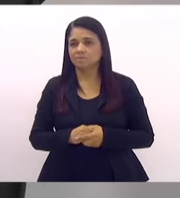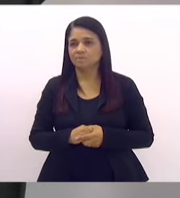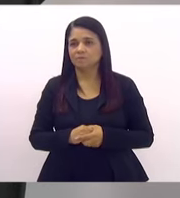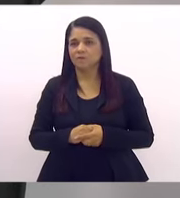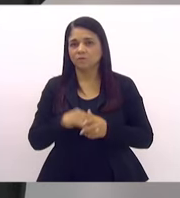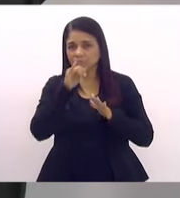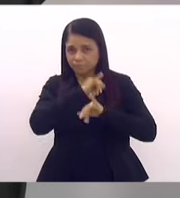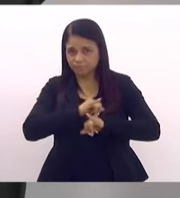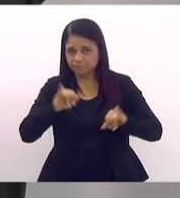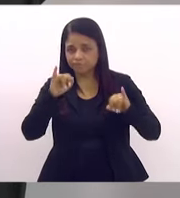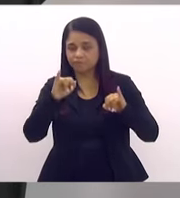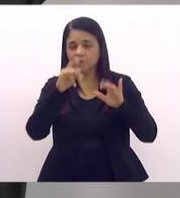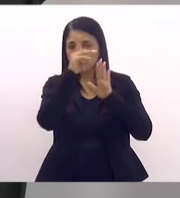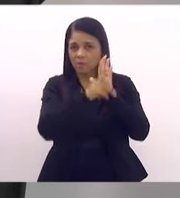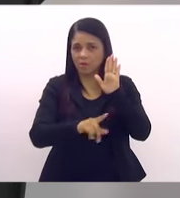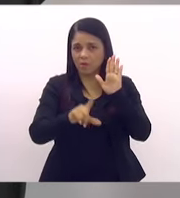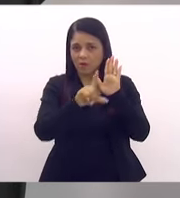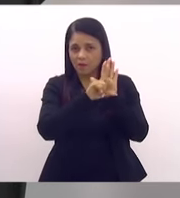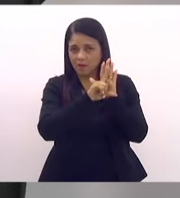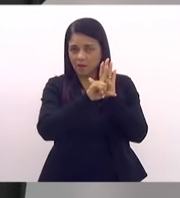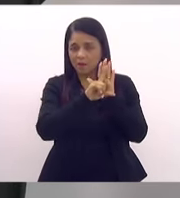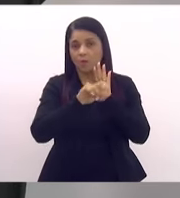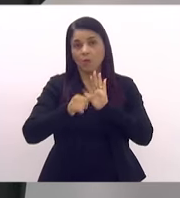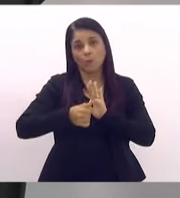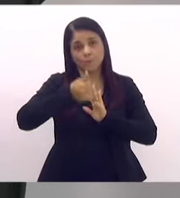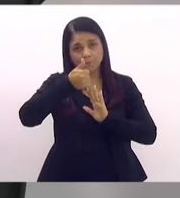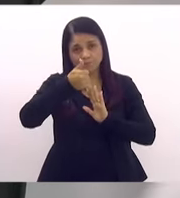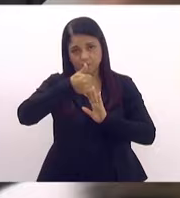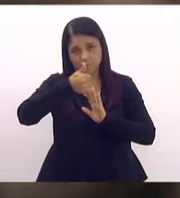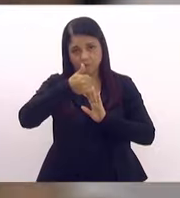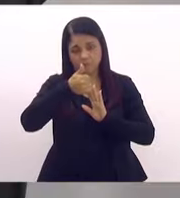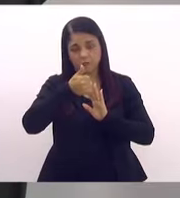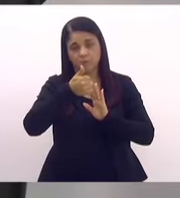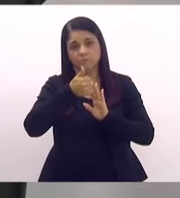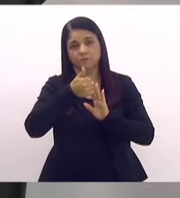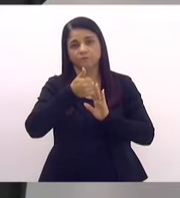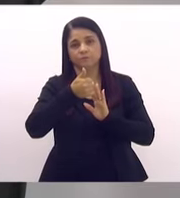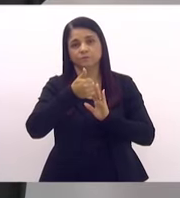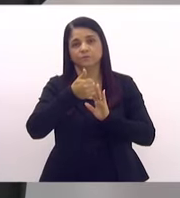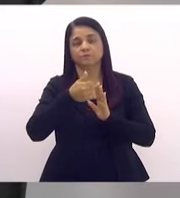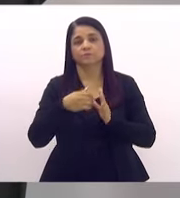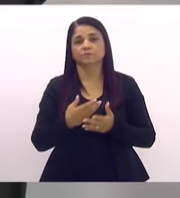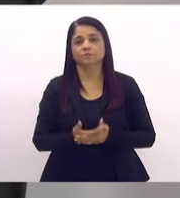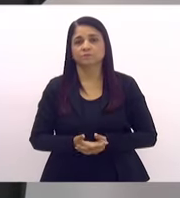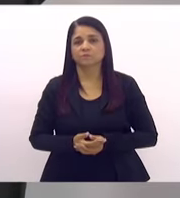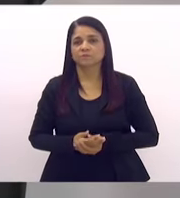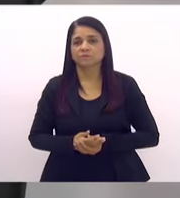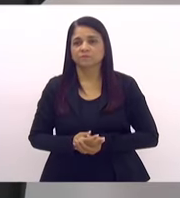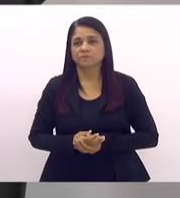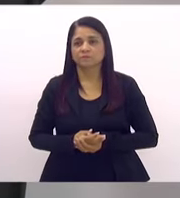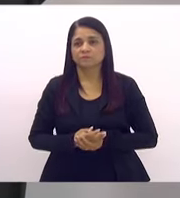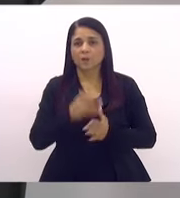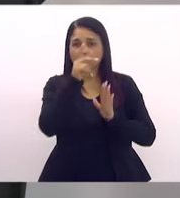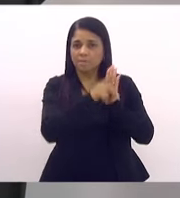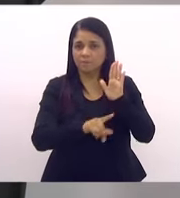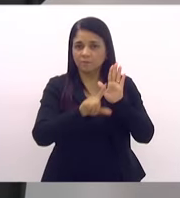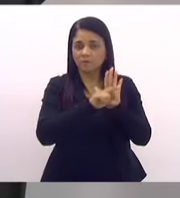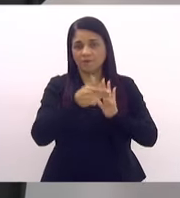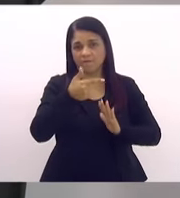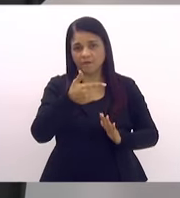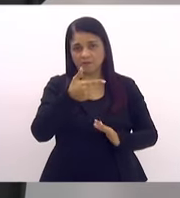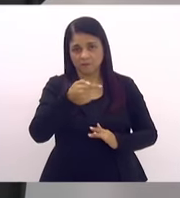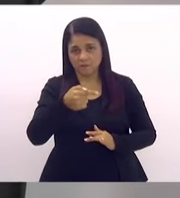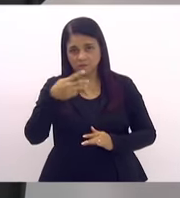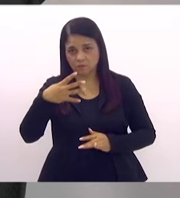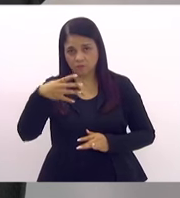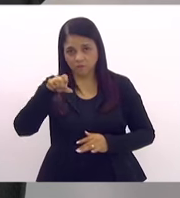cantar o projeto de lei, que será o primeiro item da questão de ordem, depois a gente adentra a ordem do dia. Trata-se do projeto de lei